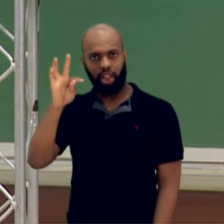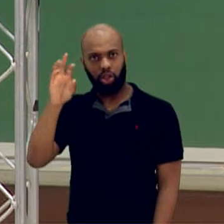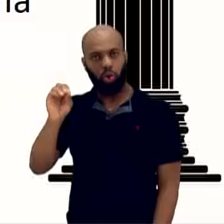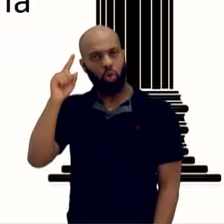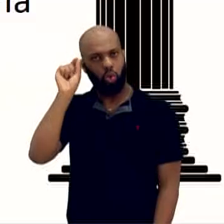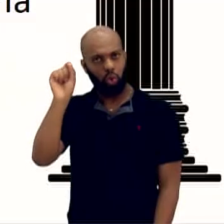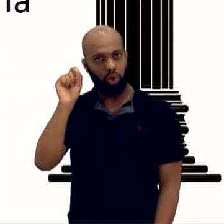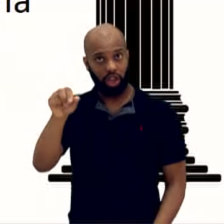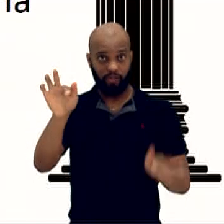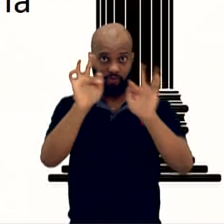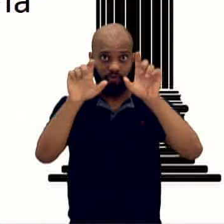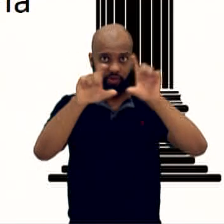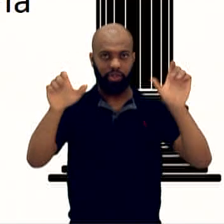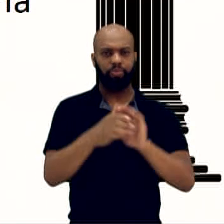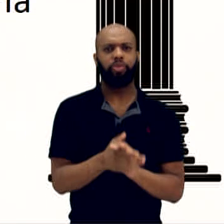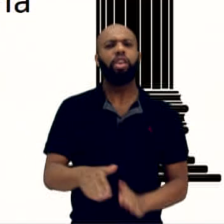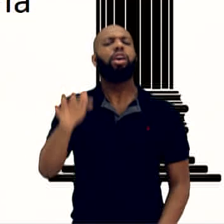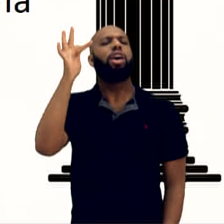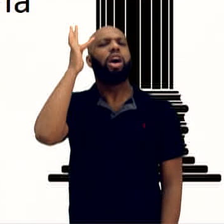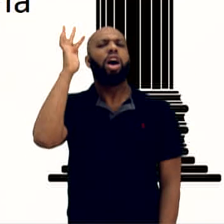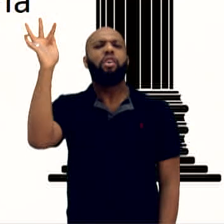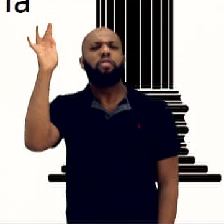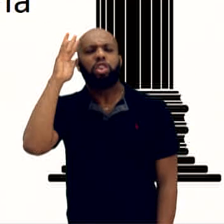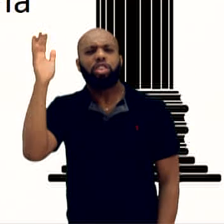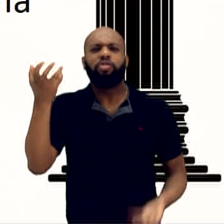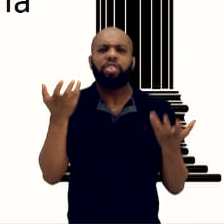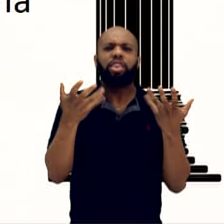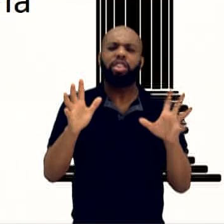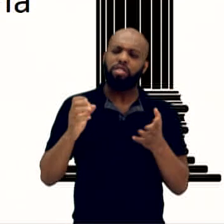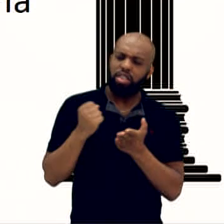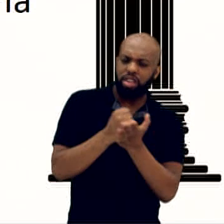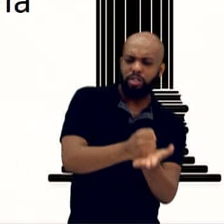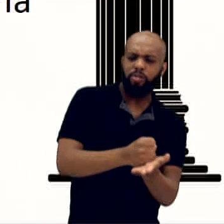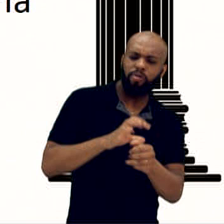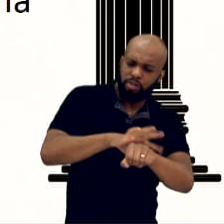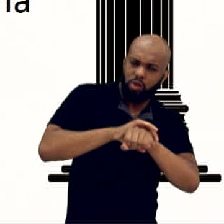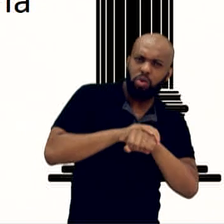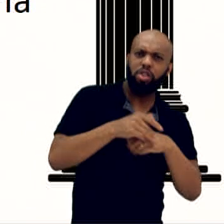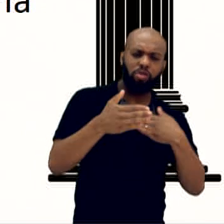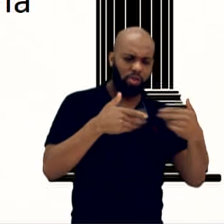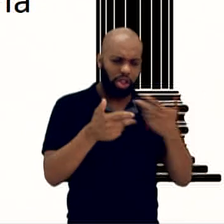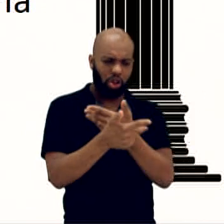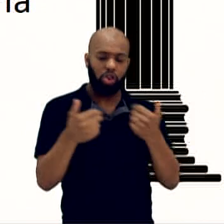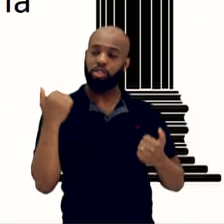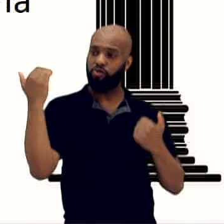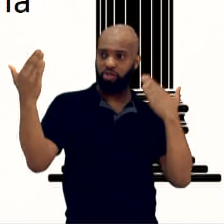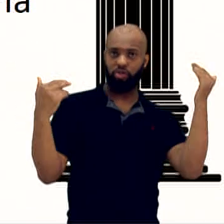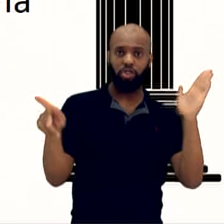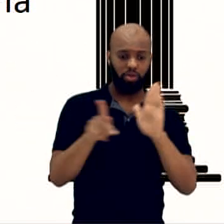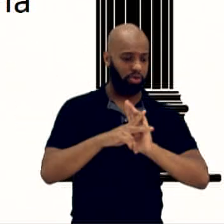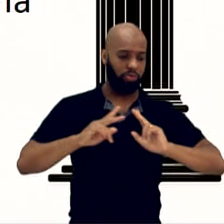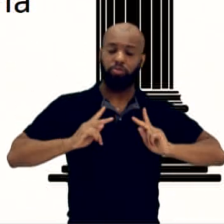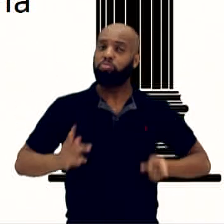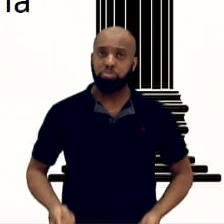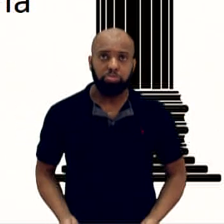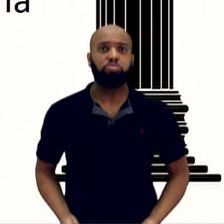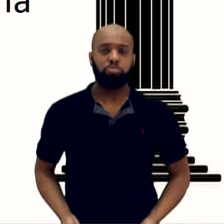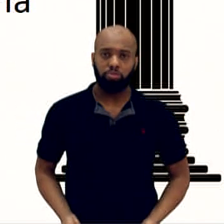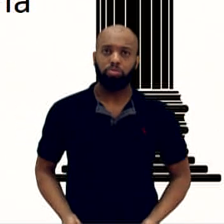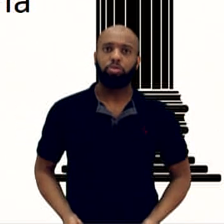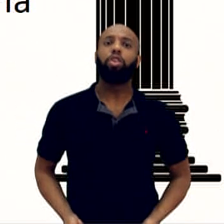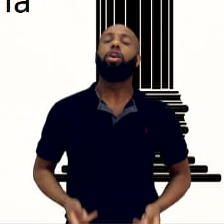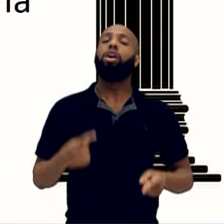seguinte ideia: a filosofia não visa assegurar qualquer coisa externa ao ser humano, ao